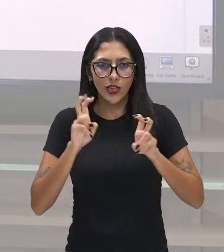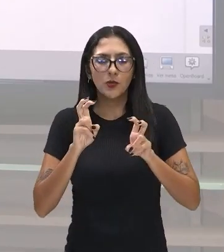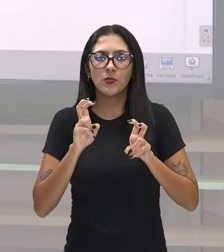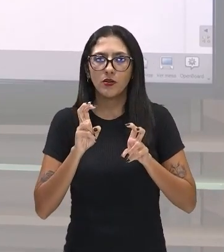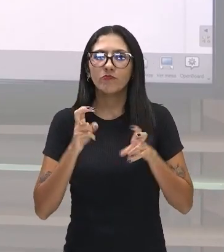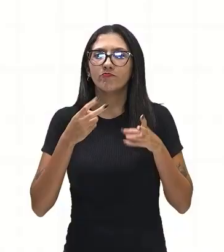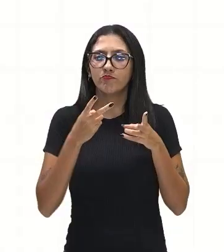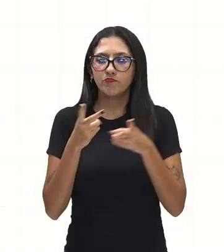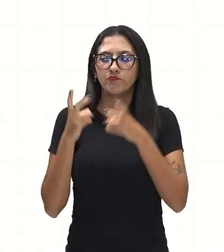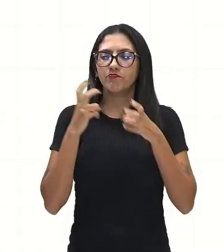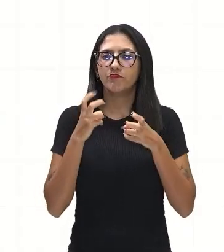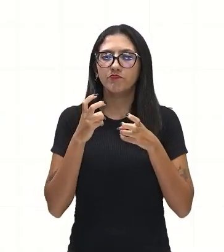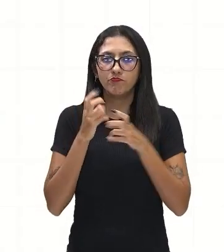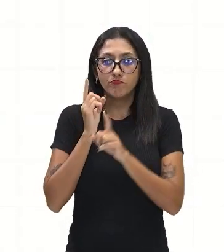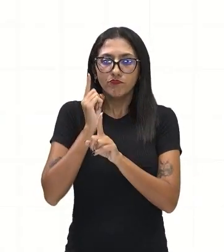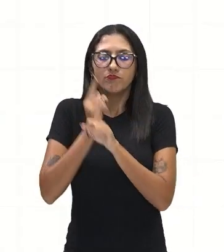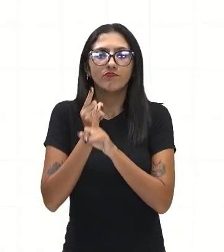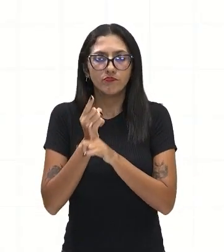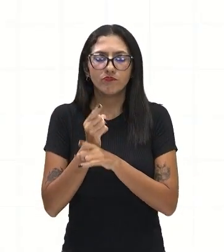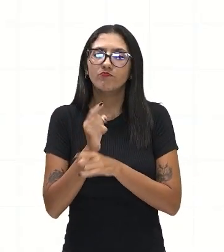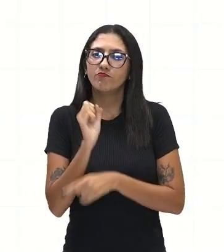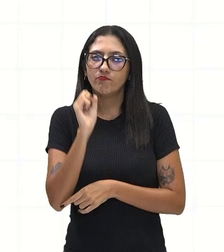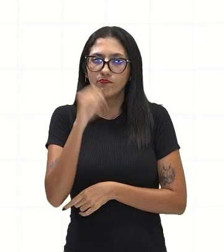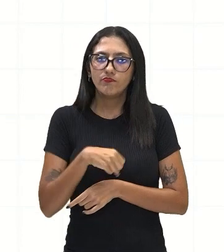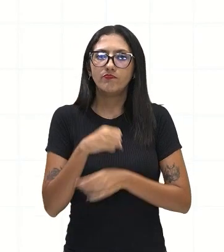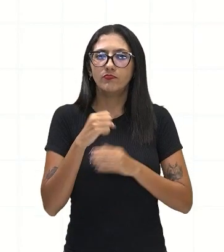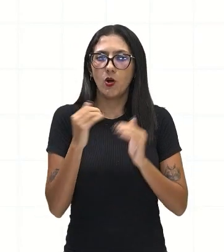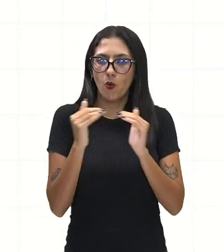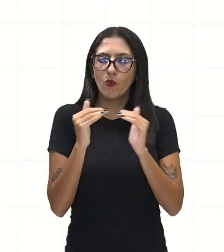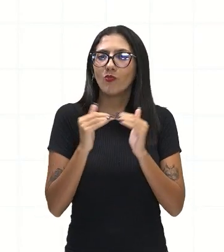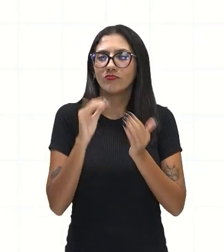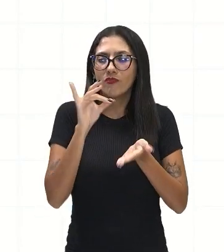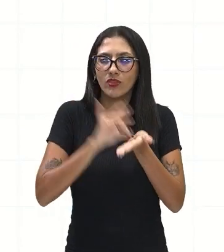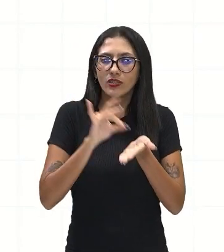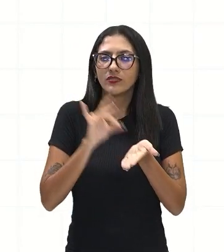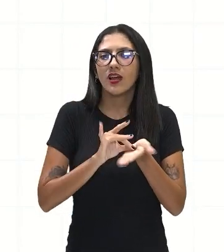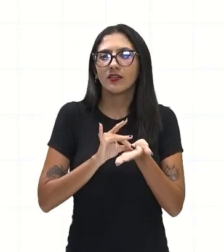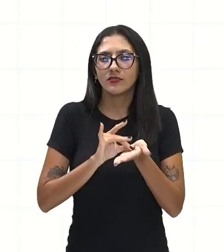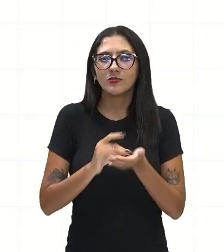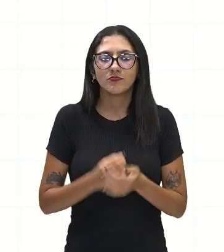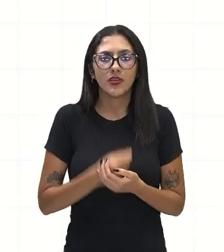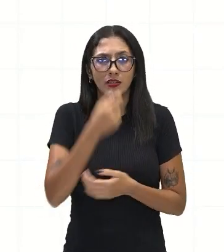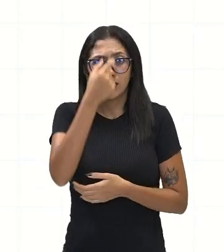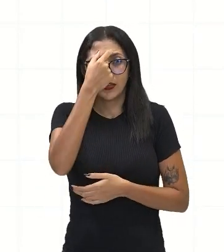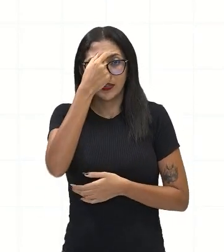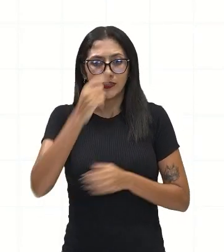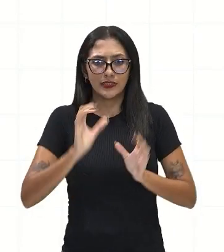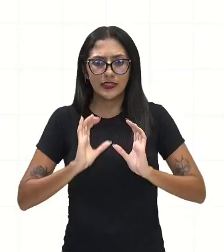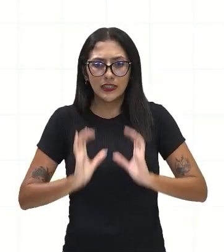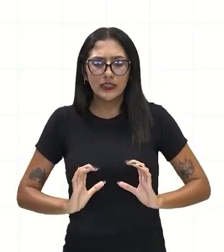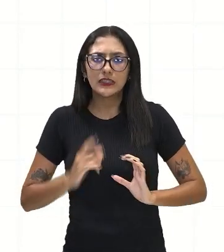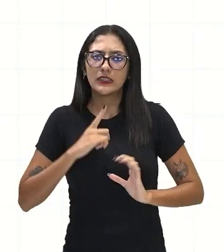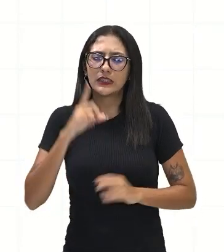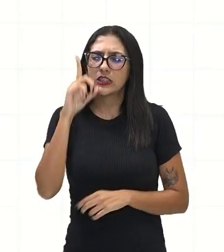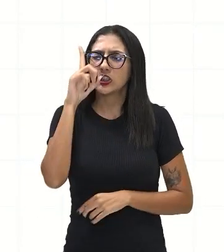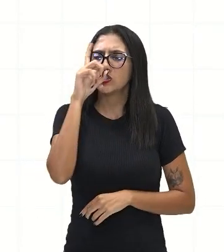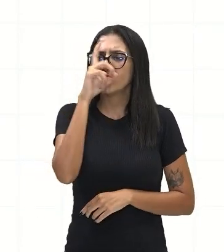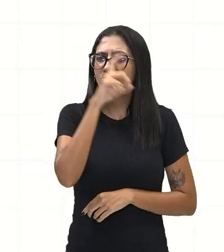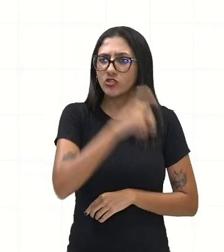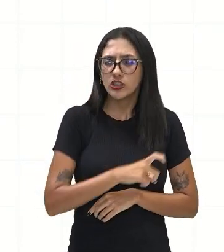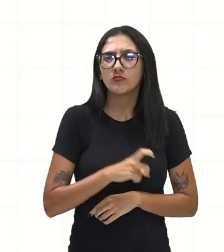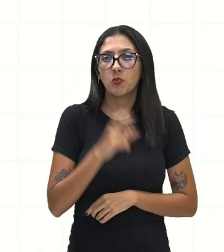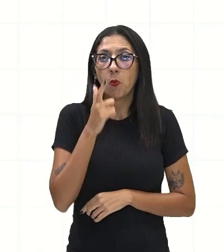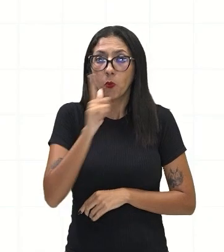comprovar que realmente conquistar a cidadania constituiu-se nessa luta,